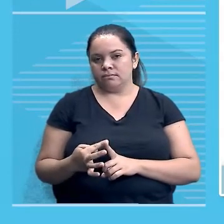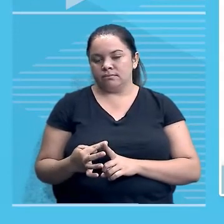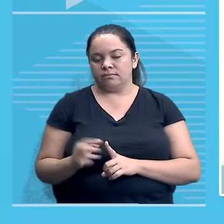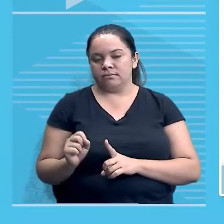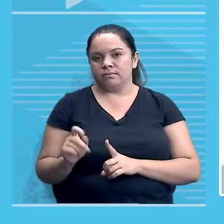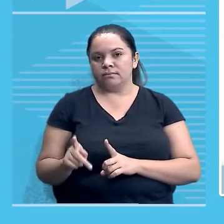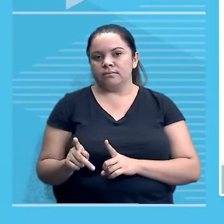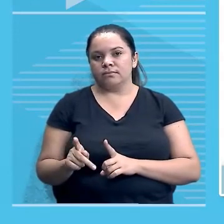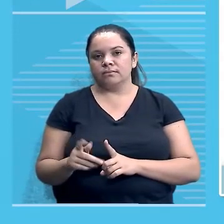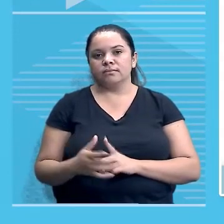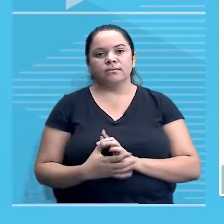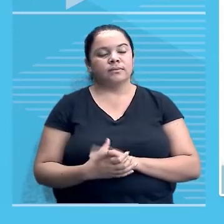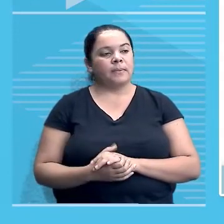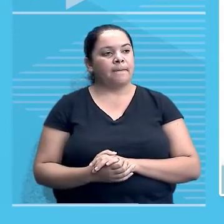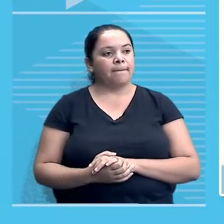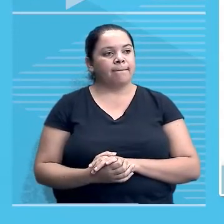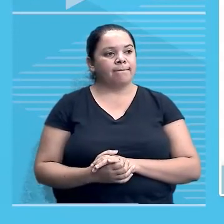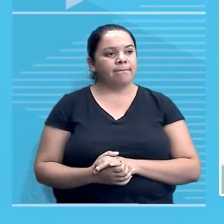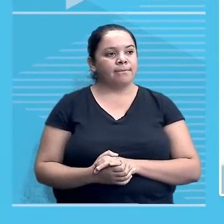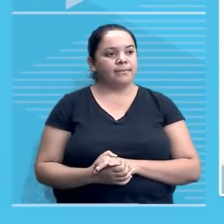temperatura.